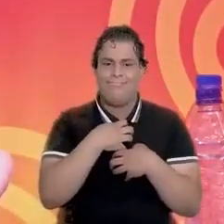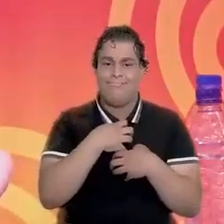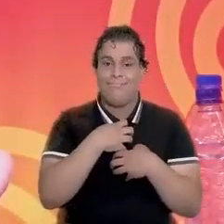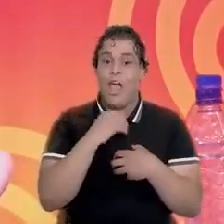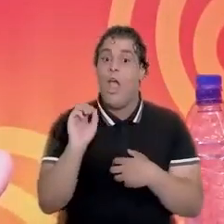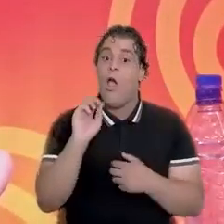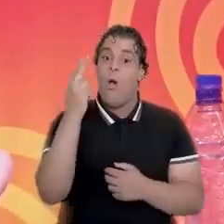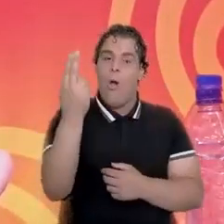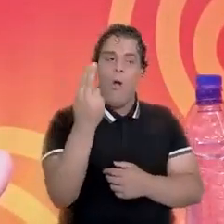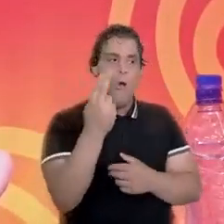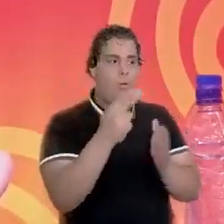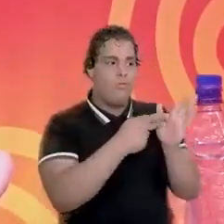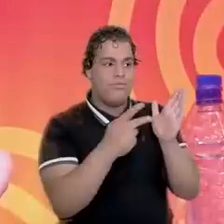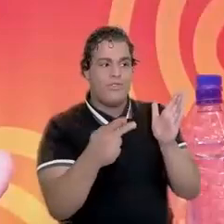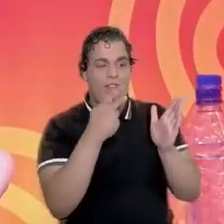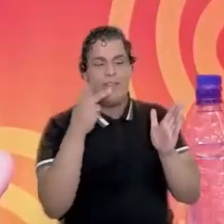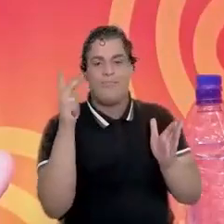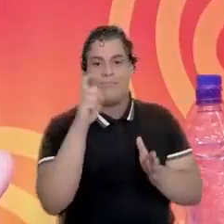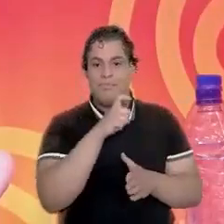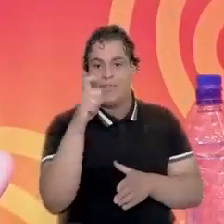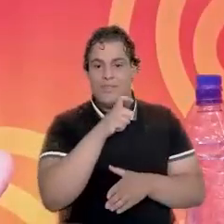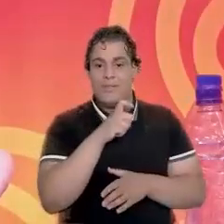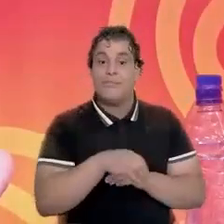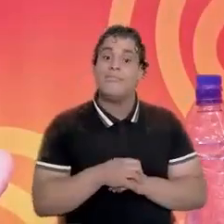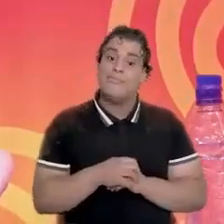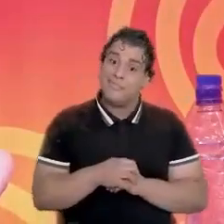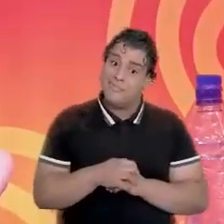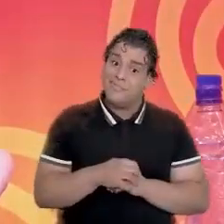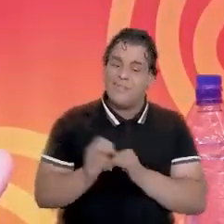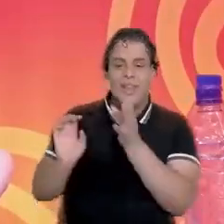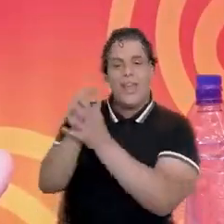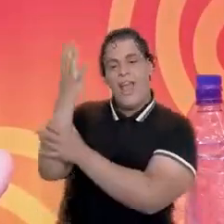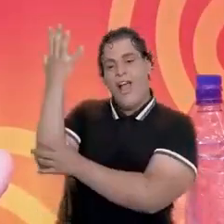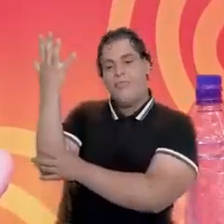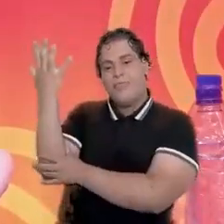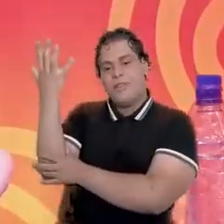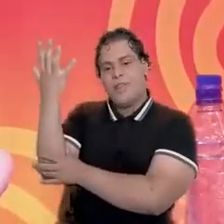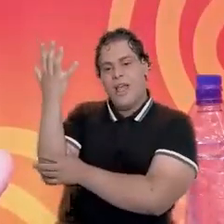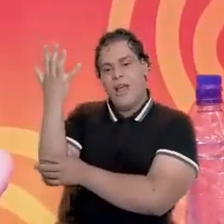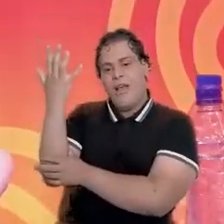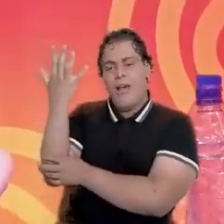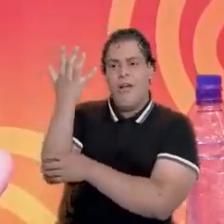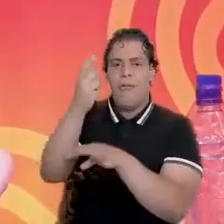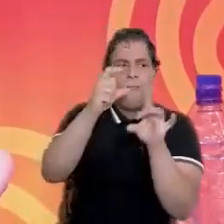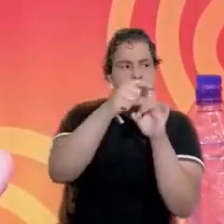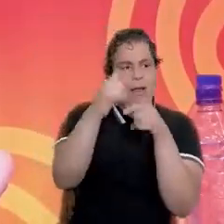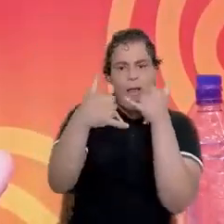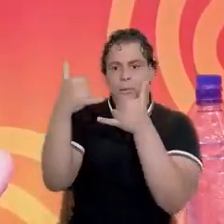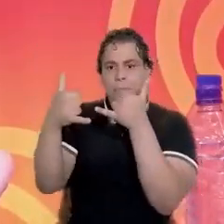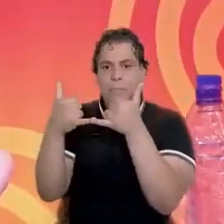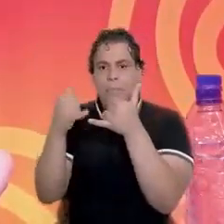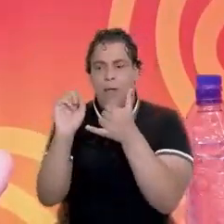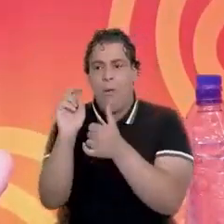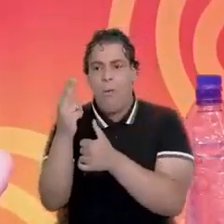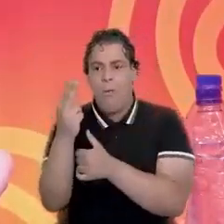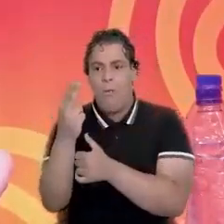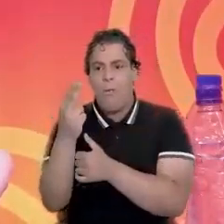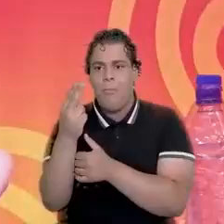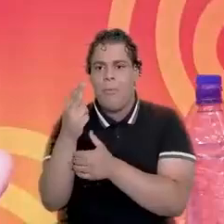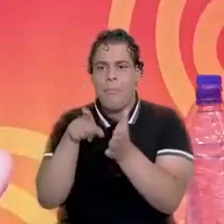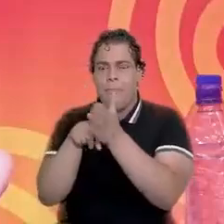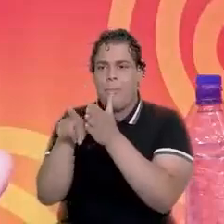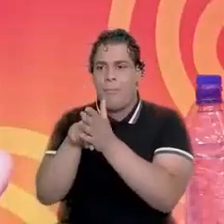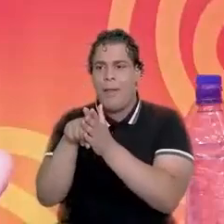mente. Seria isso uma invenção, um trocadilho, ou um questionamento mesmo da